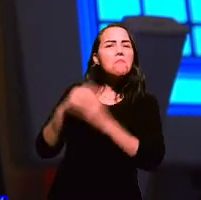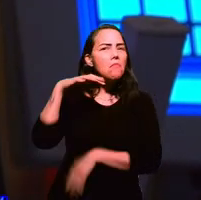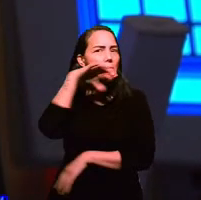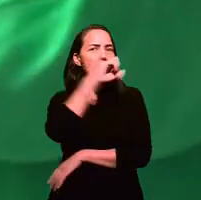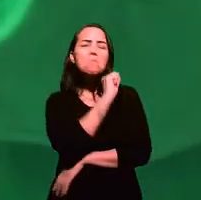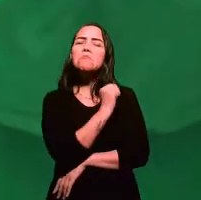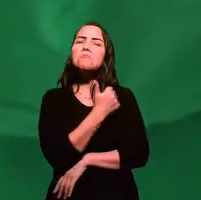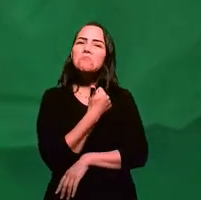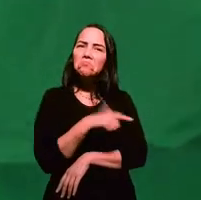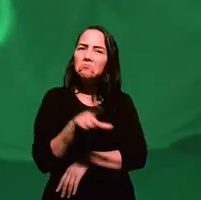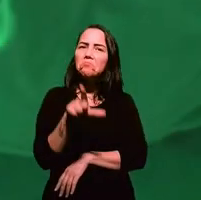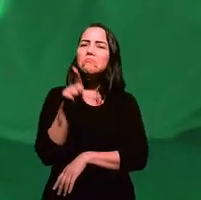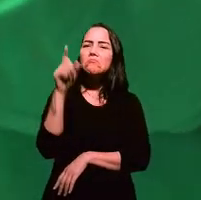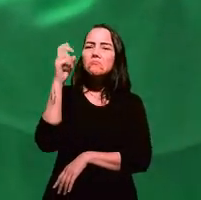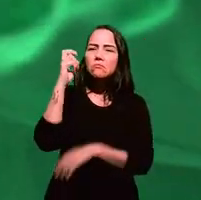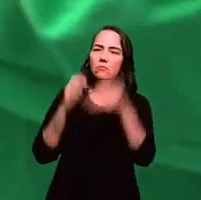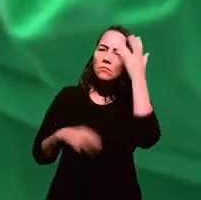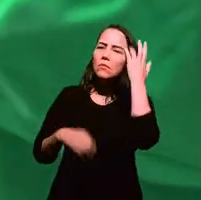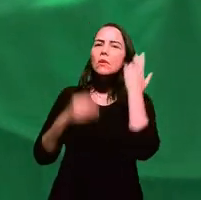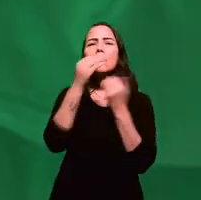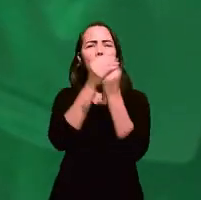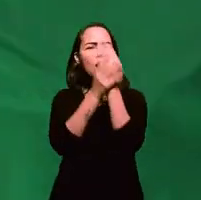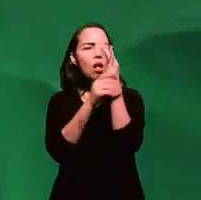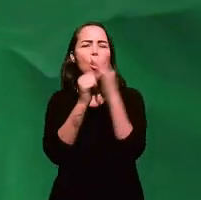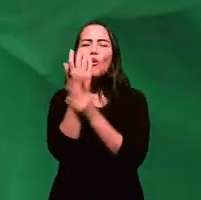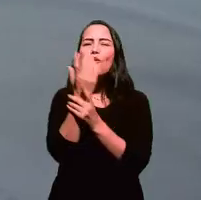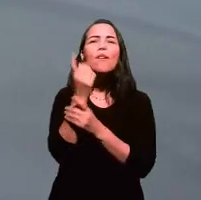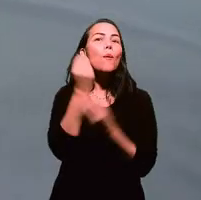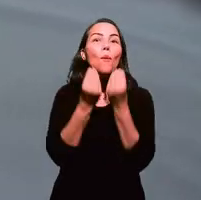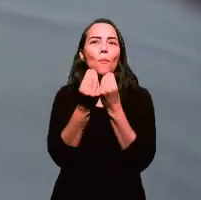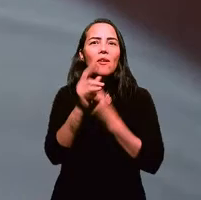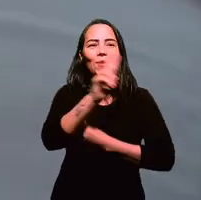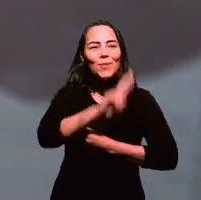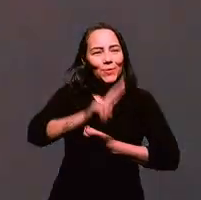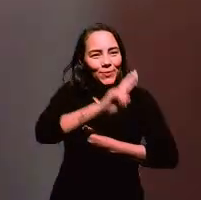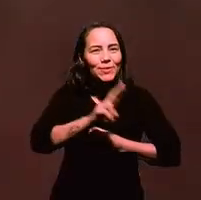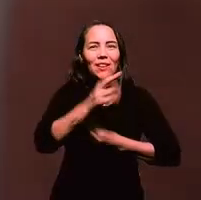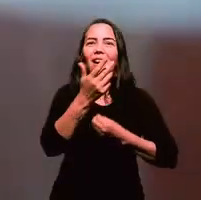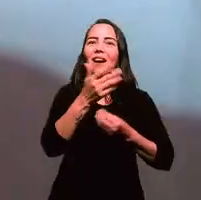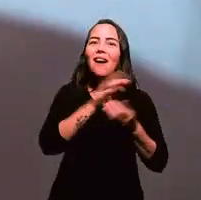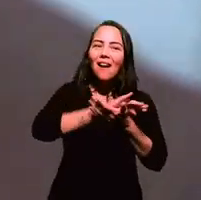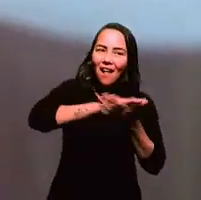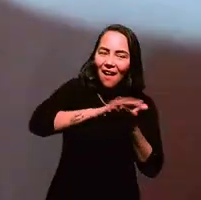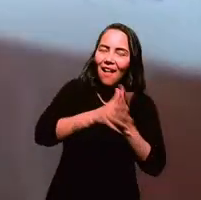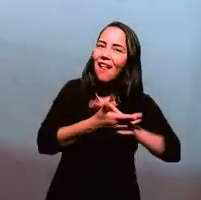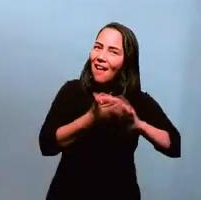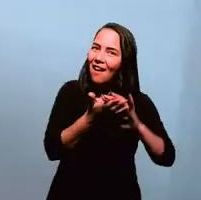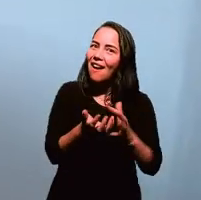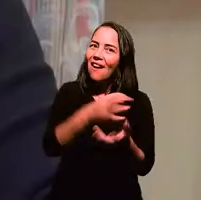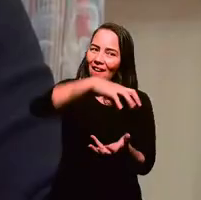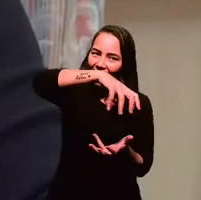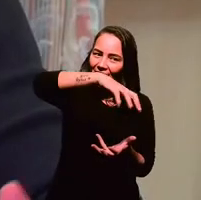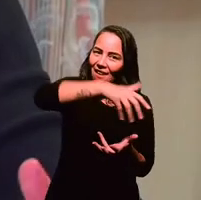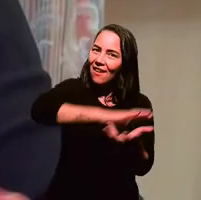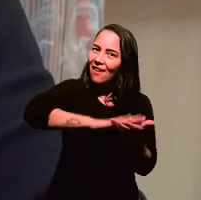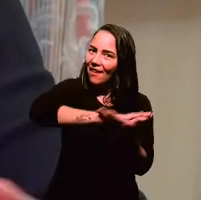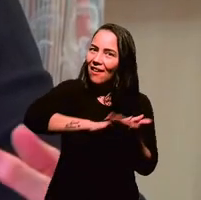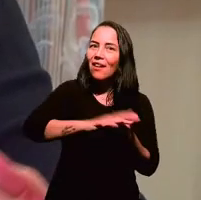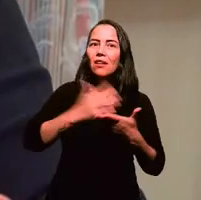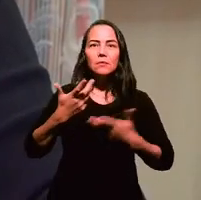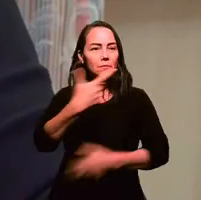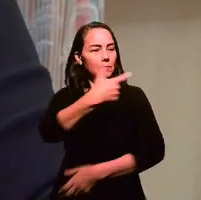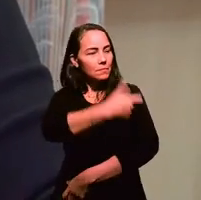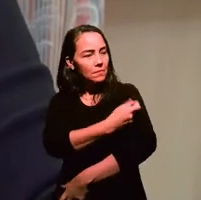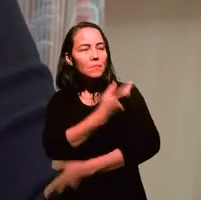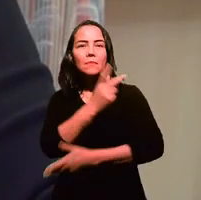tudo. As luvas eram todas lavadas. As seringas eram todas fervidas. Nada era descartável. As